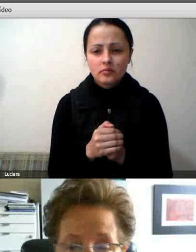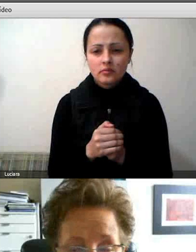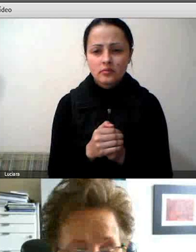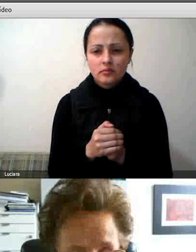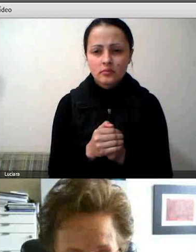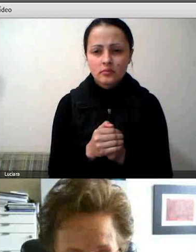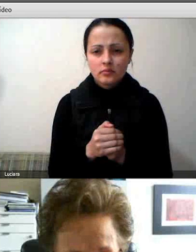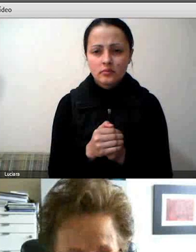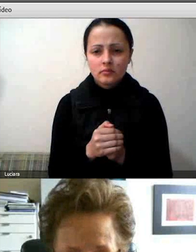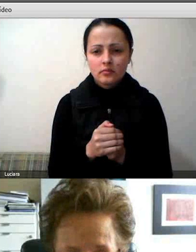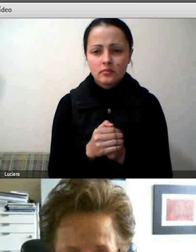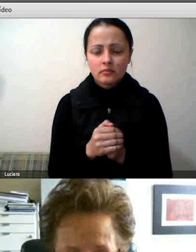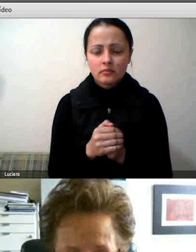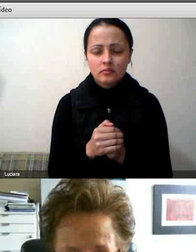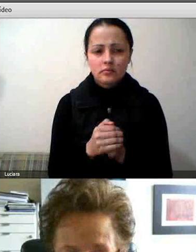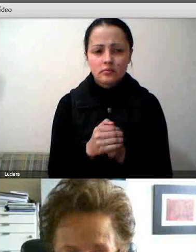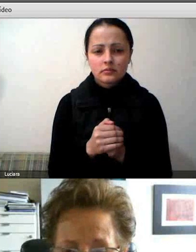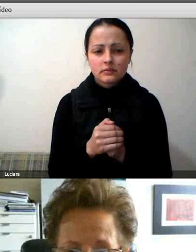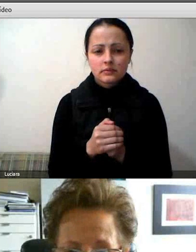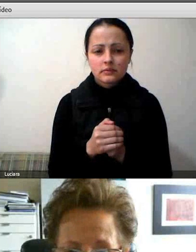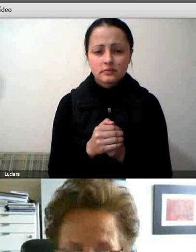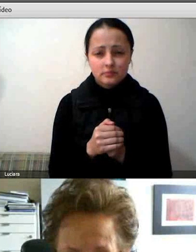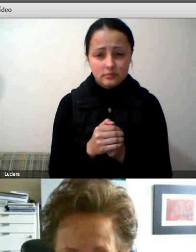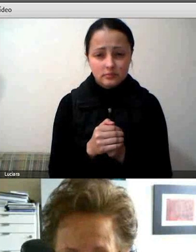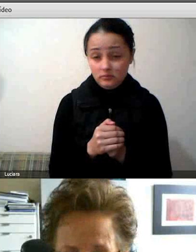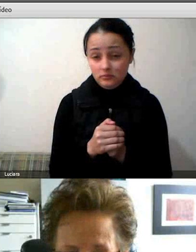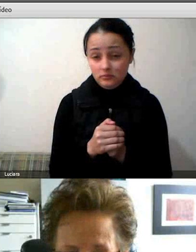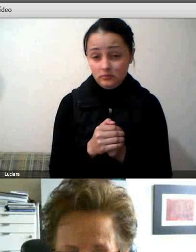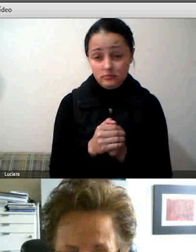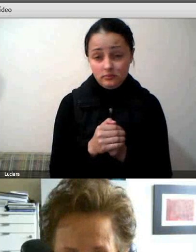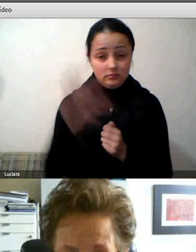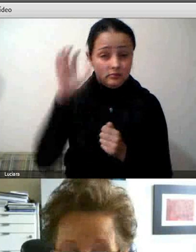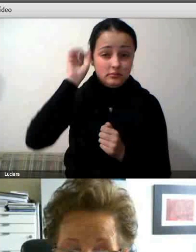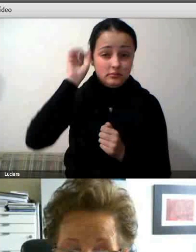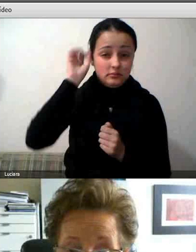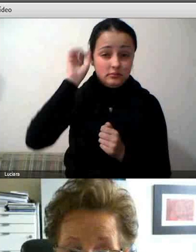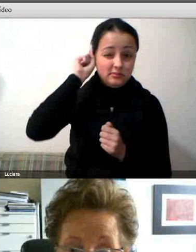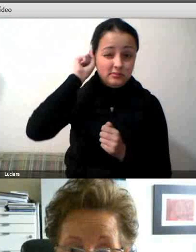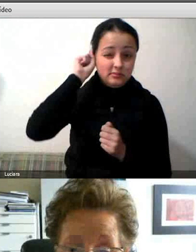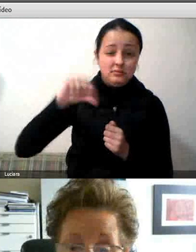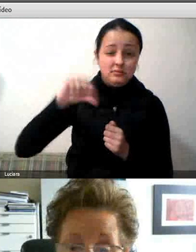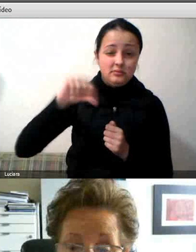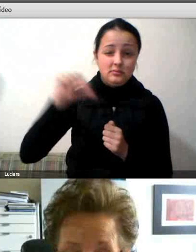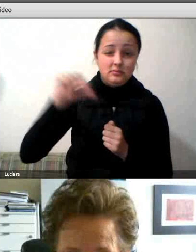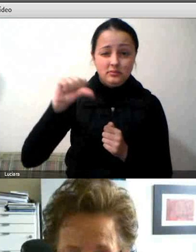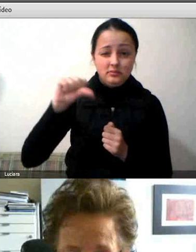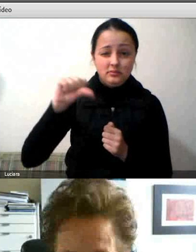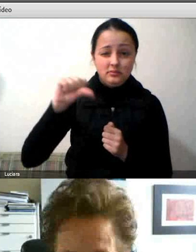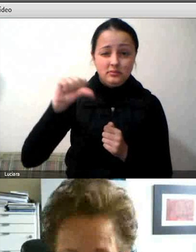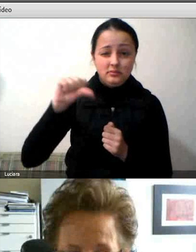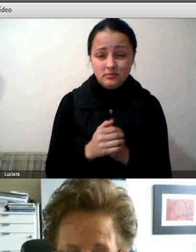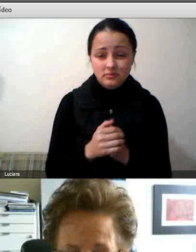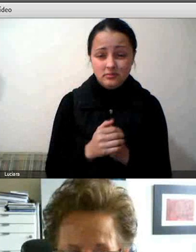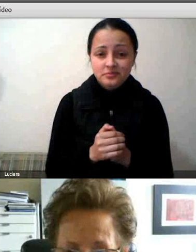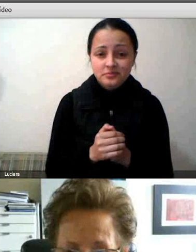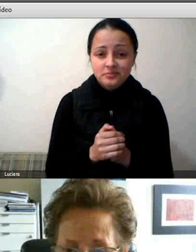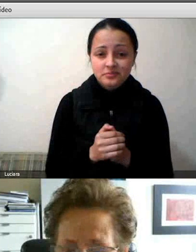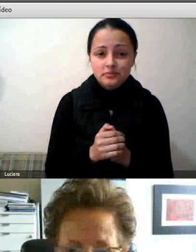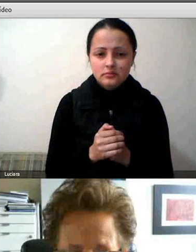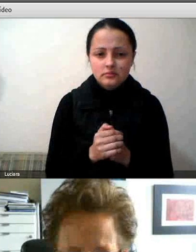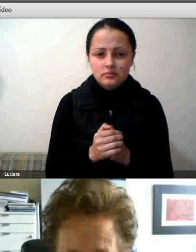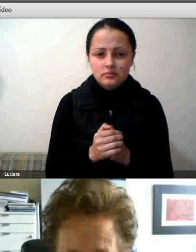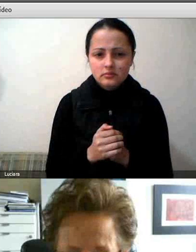mas não é disso que se trata. Não é fazer treinamento em uso de ferramentas, é incluir na prática docente, no